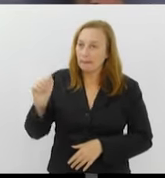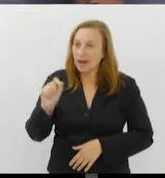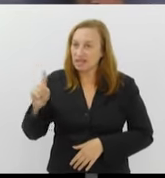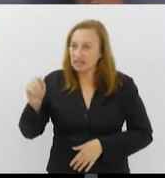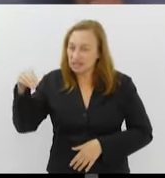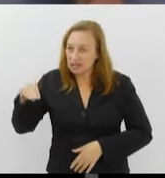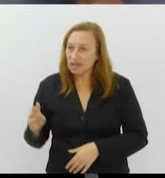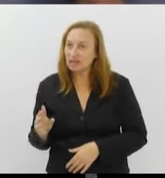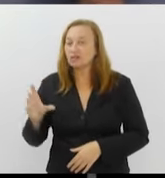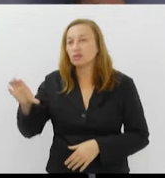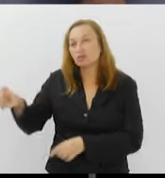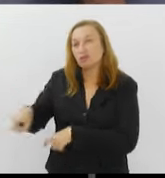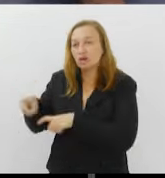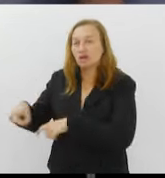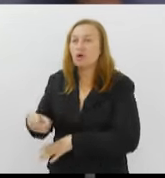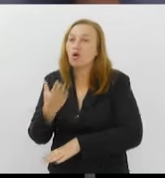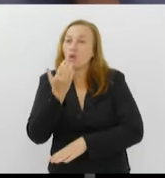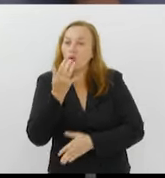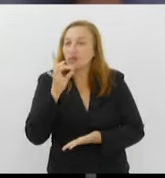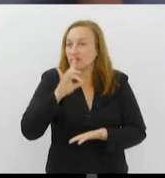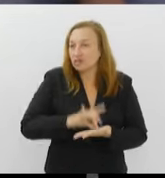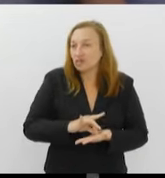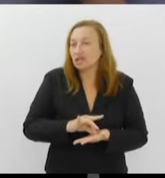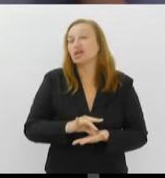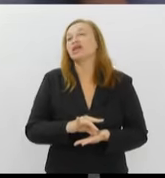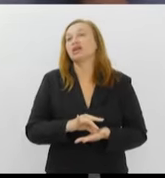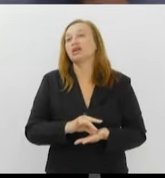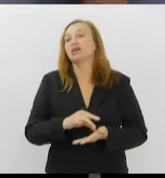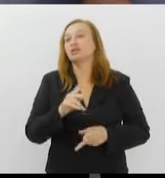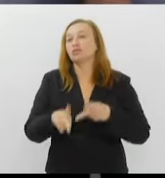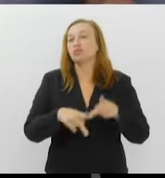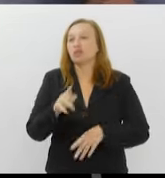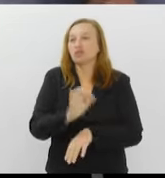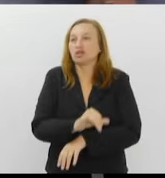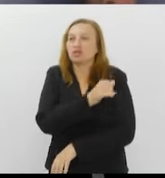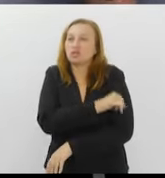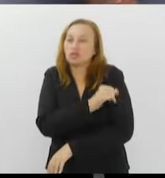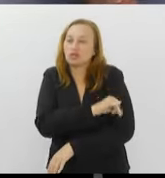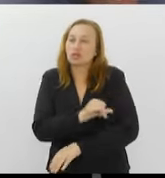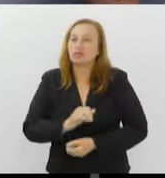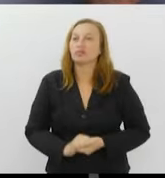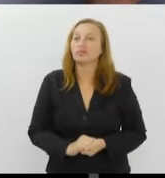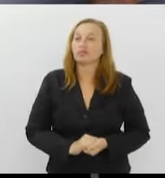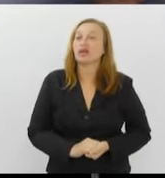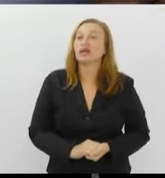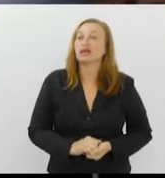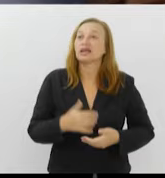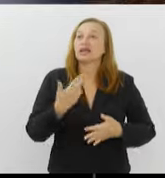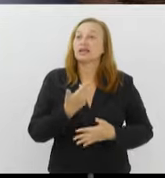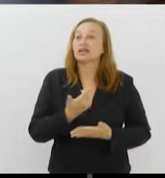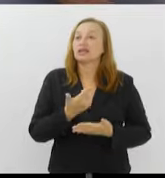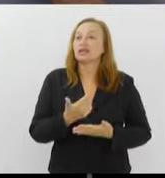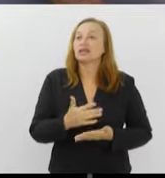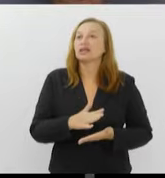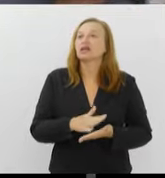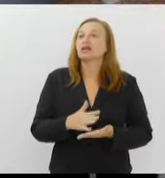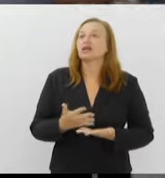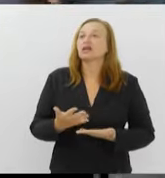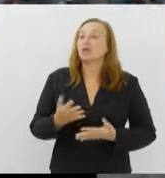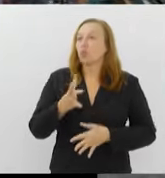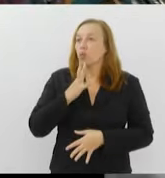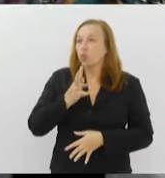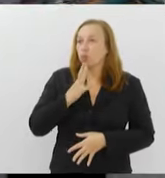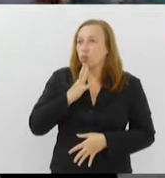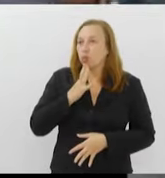real na mesa do povo brasileiro, do povo do estado do Rio de Janeiro. Então, nada mais do que justo reconhecer